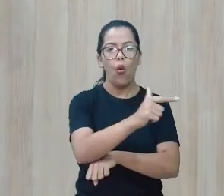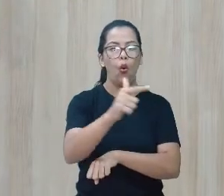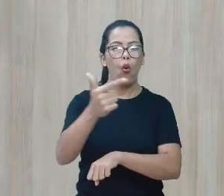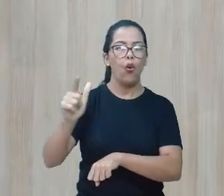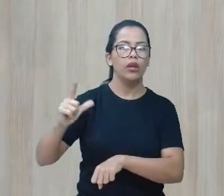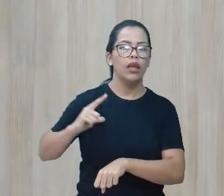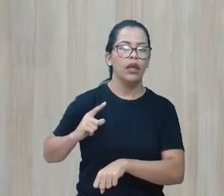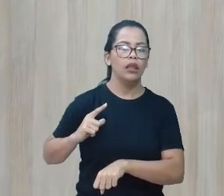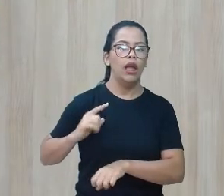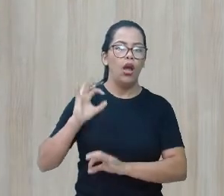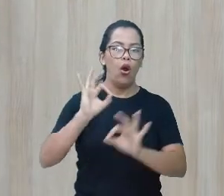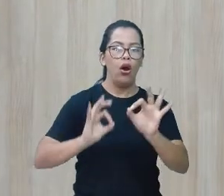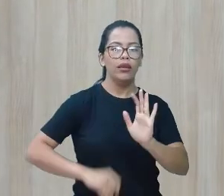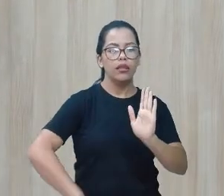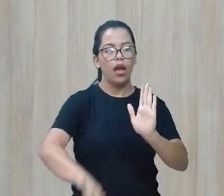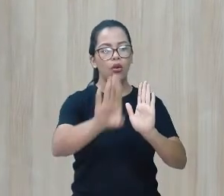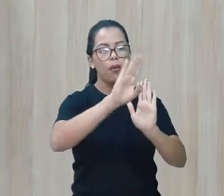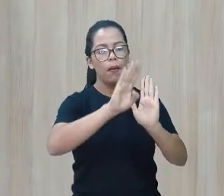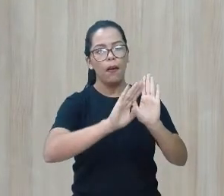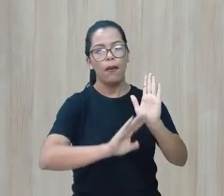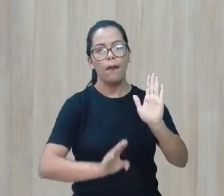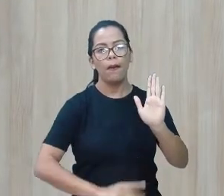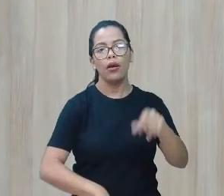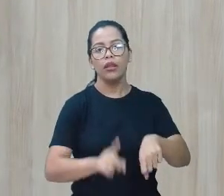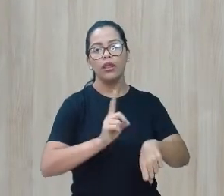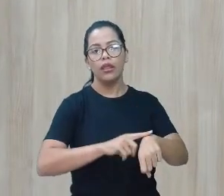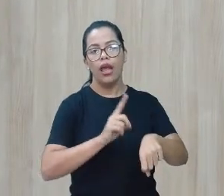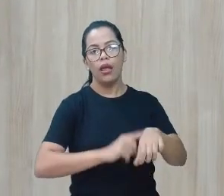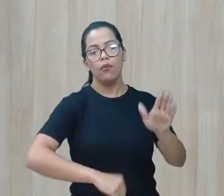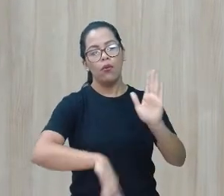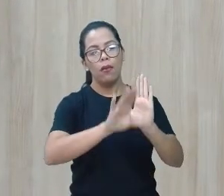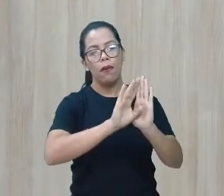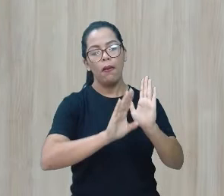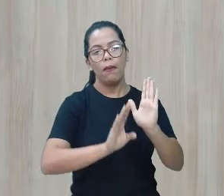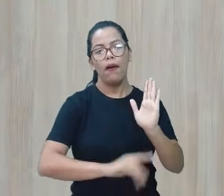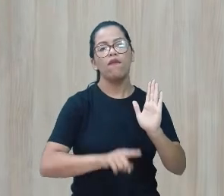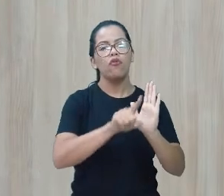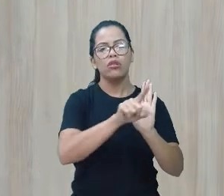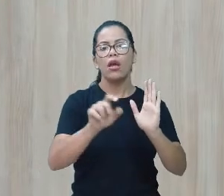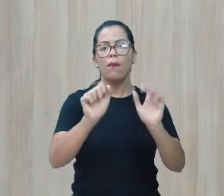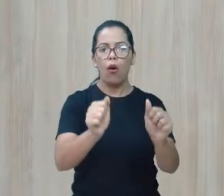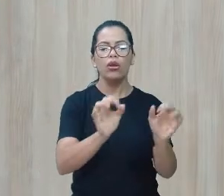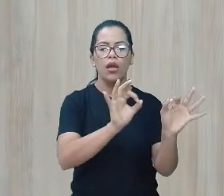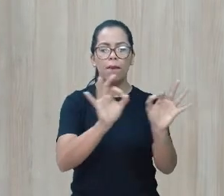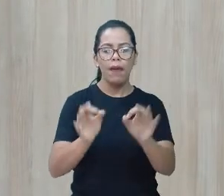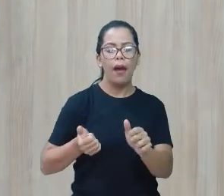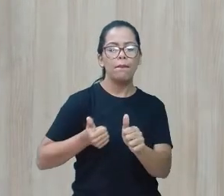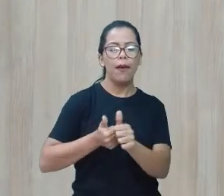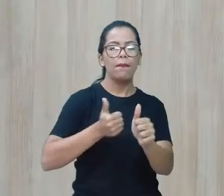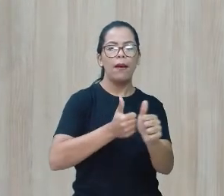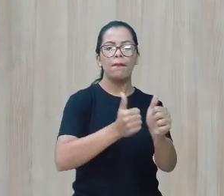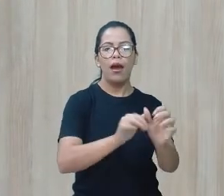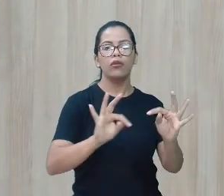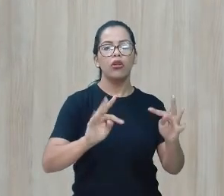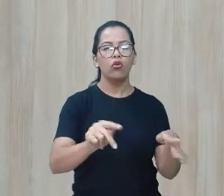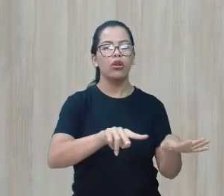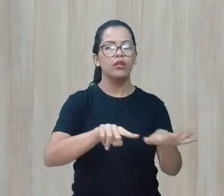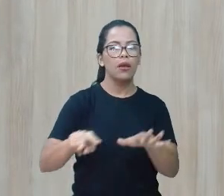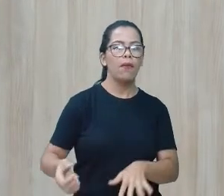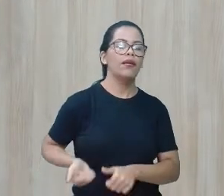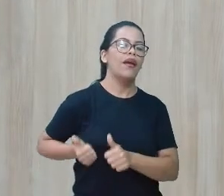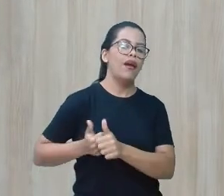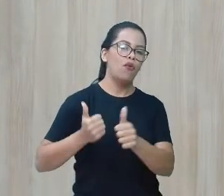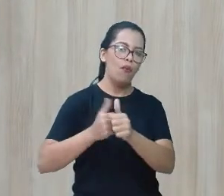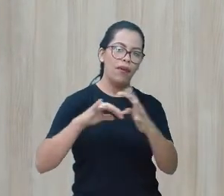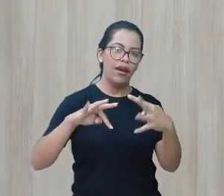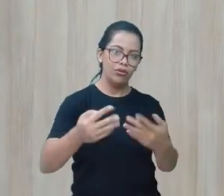ordem cronológica, tá bom? Então você pode acompanhar bem bonitinho aí, seguindo a trilha, tá? De cada semana e acompanhando